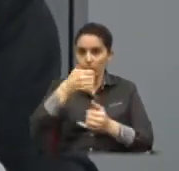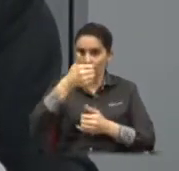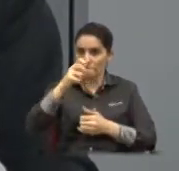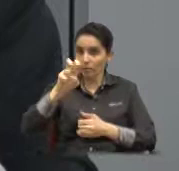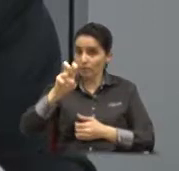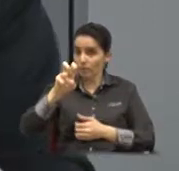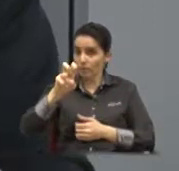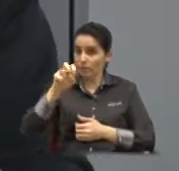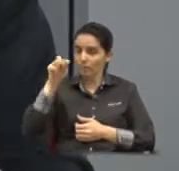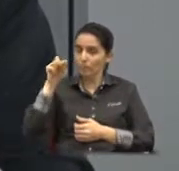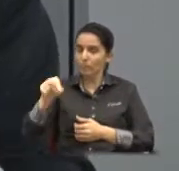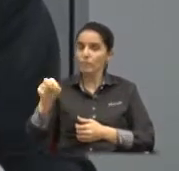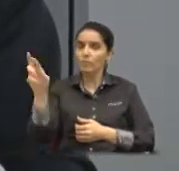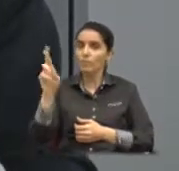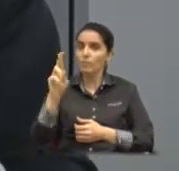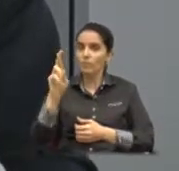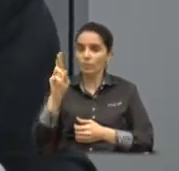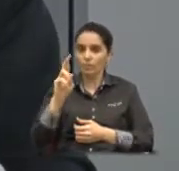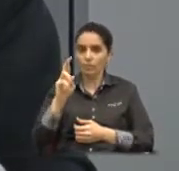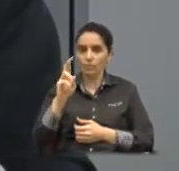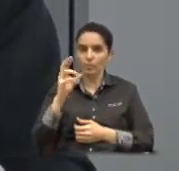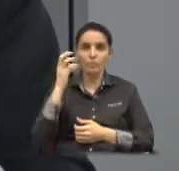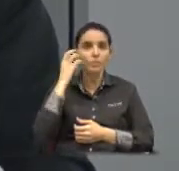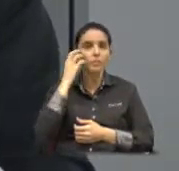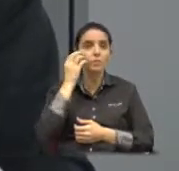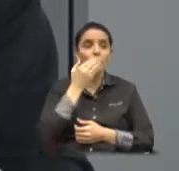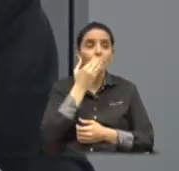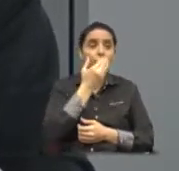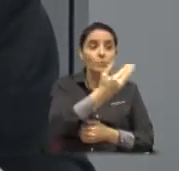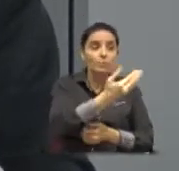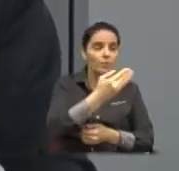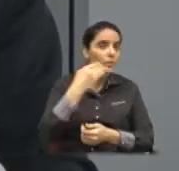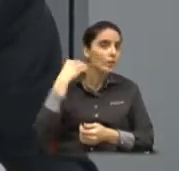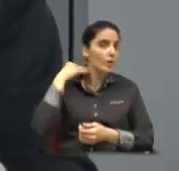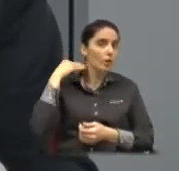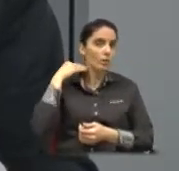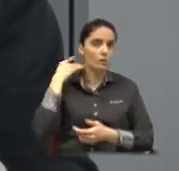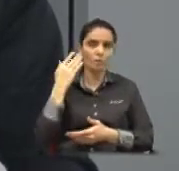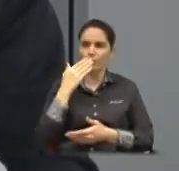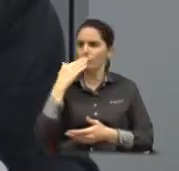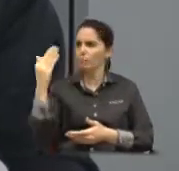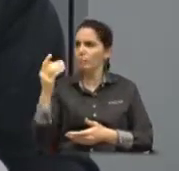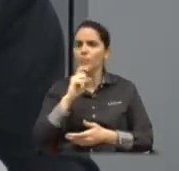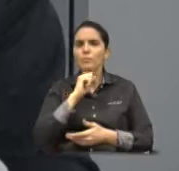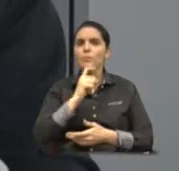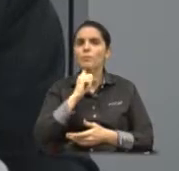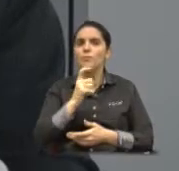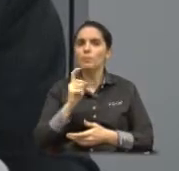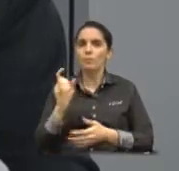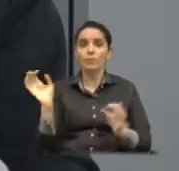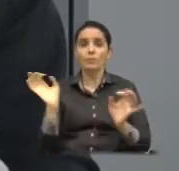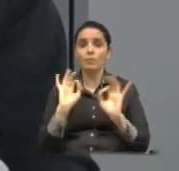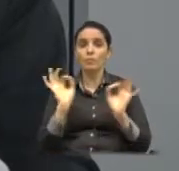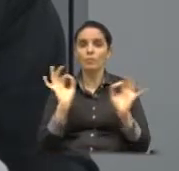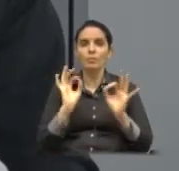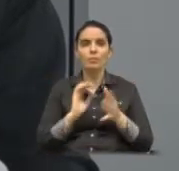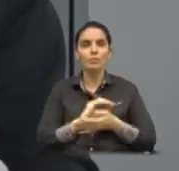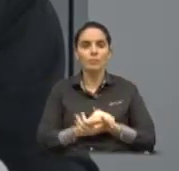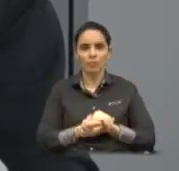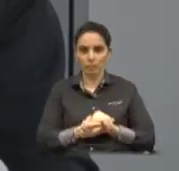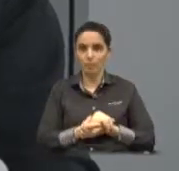vereador. Eu fui no banco, pedi um empréstimo de 15 mil reais, não pedi ajuda para ninguém. Não tenho rabo preso com